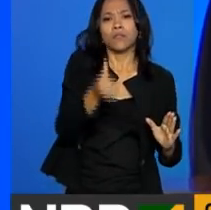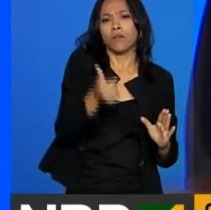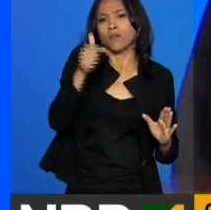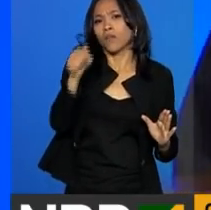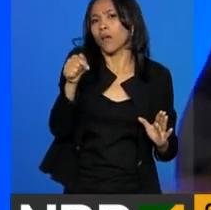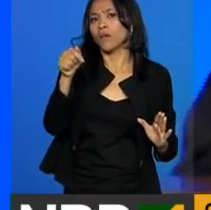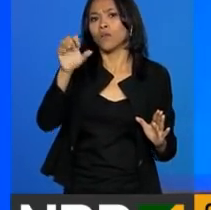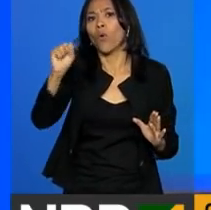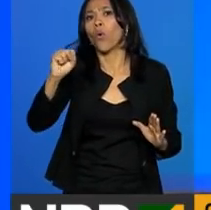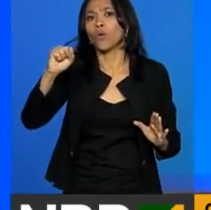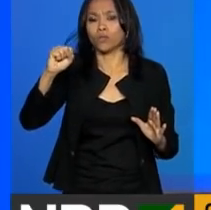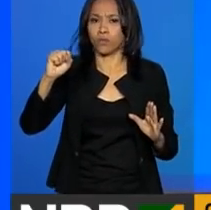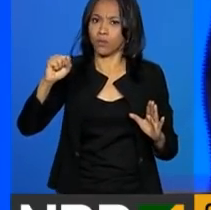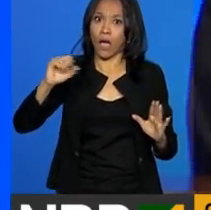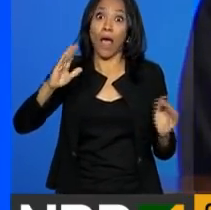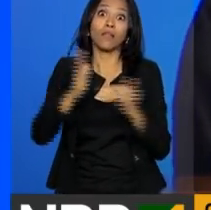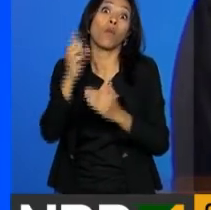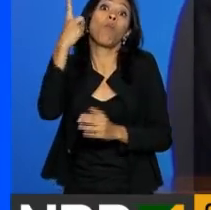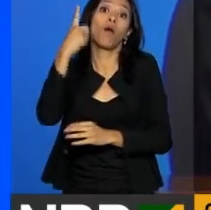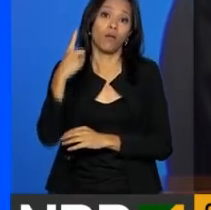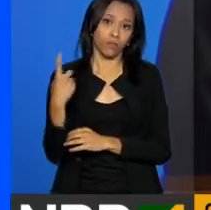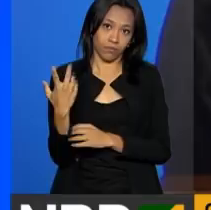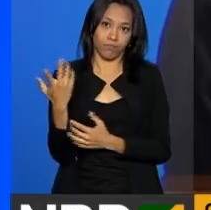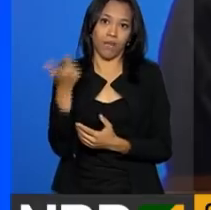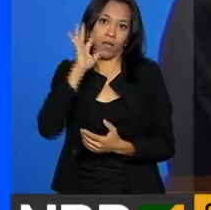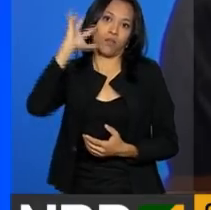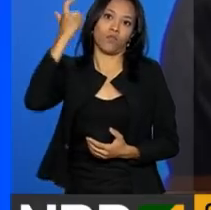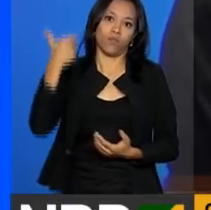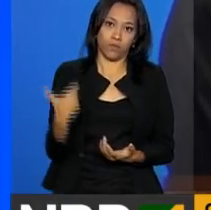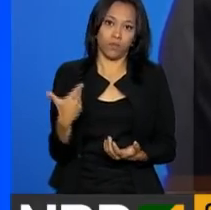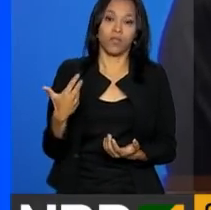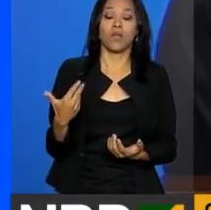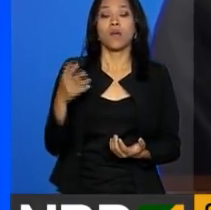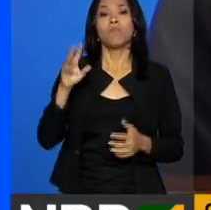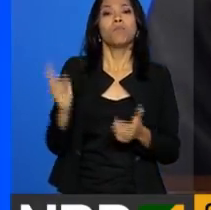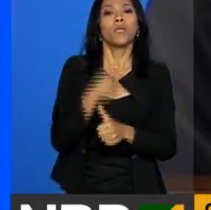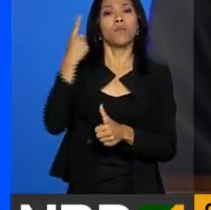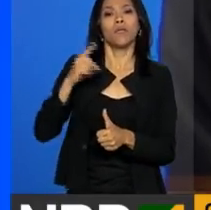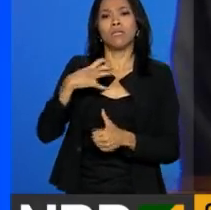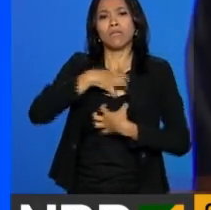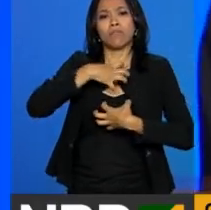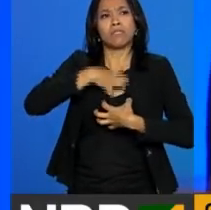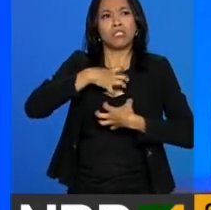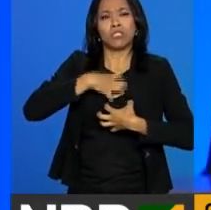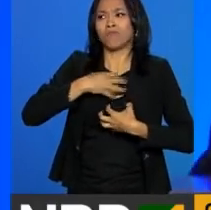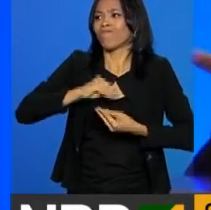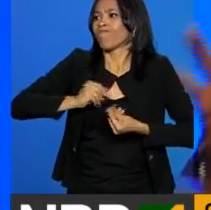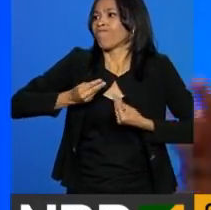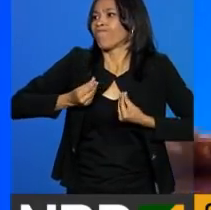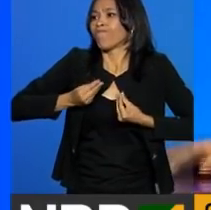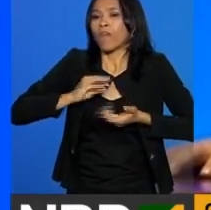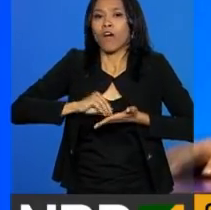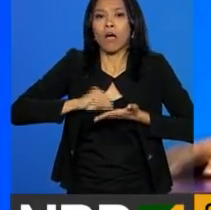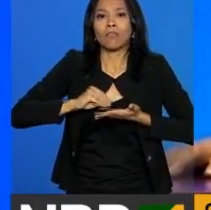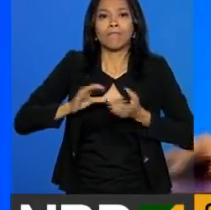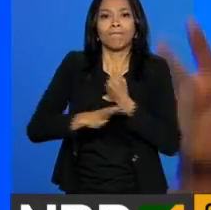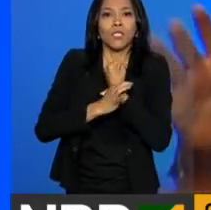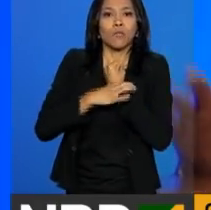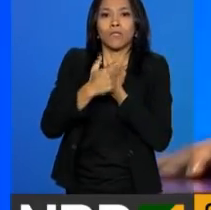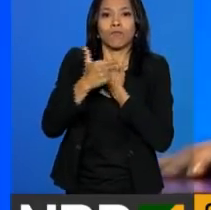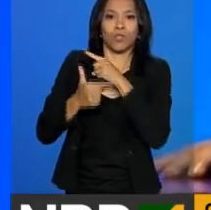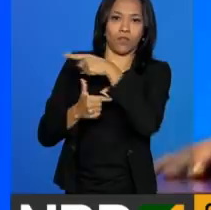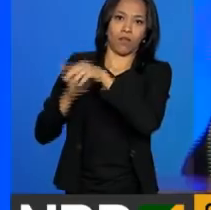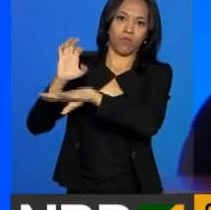então mas começou a dar resultados primeiro à sensação de segurança né a aaa em várias áreas